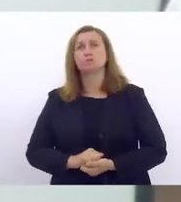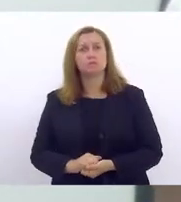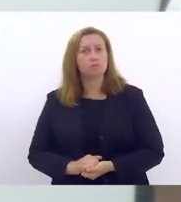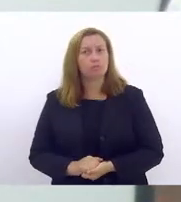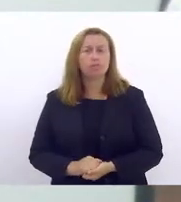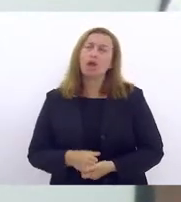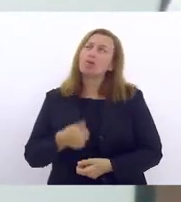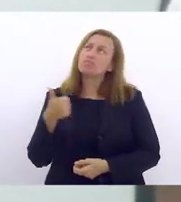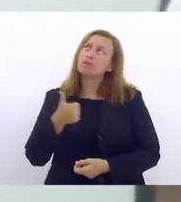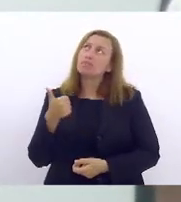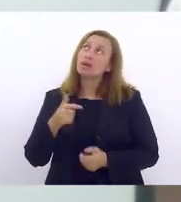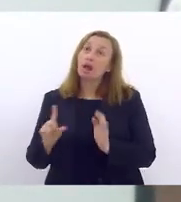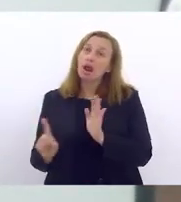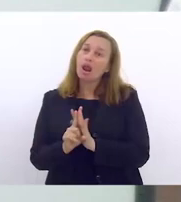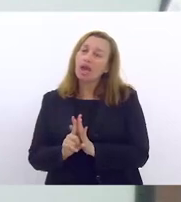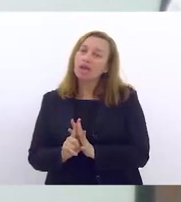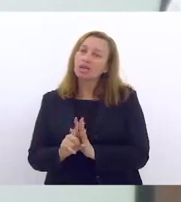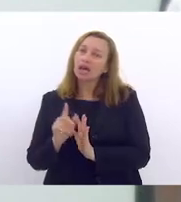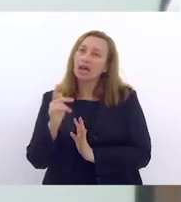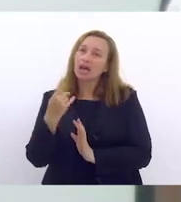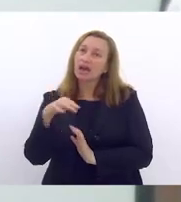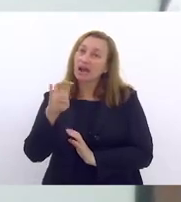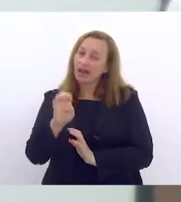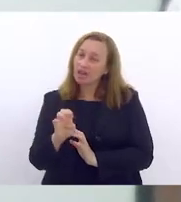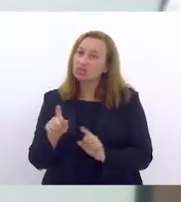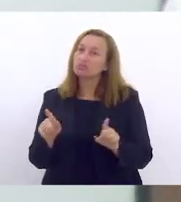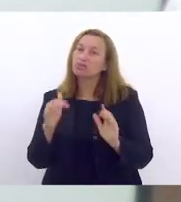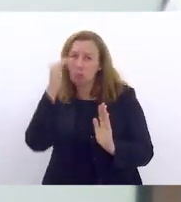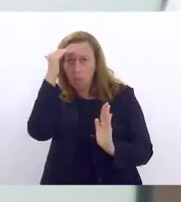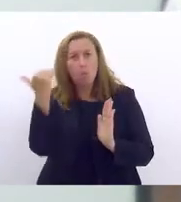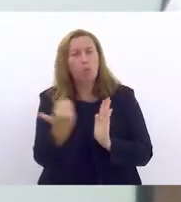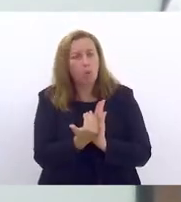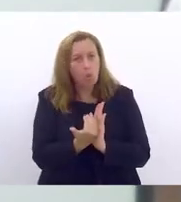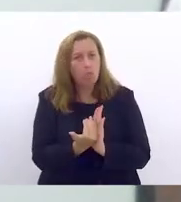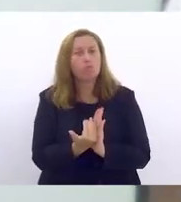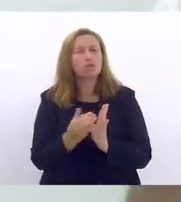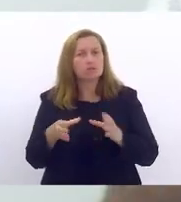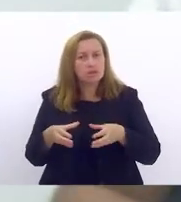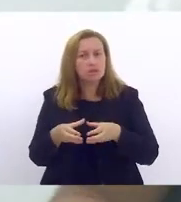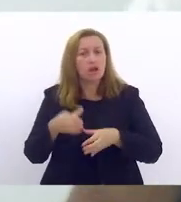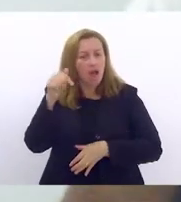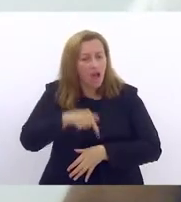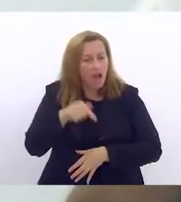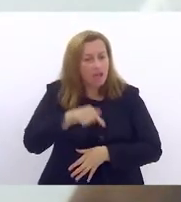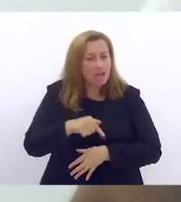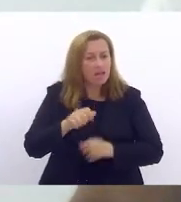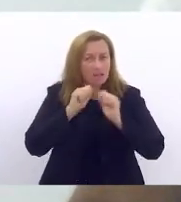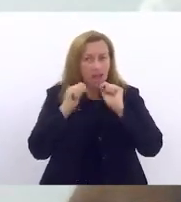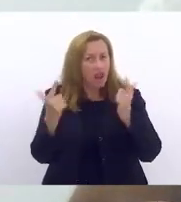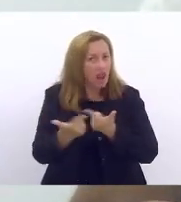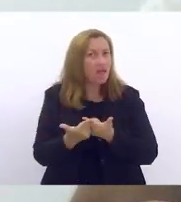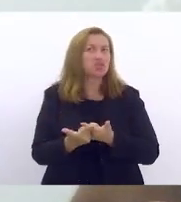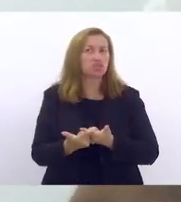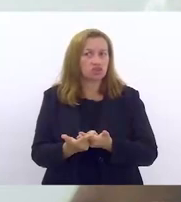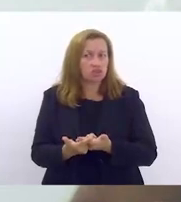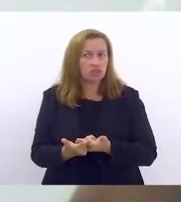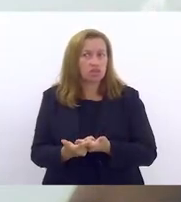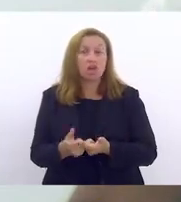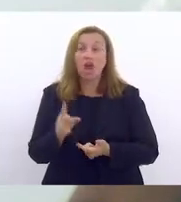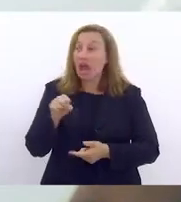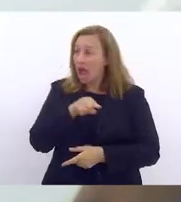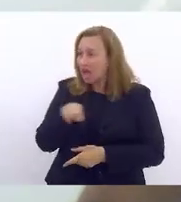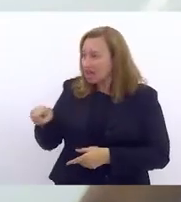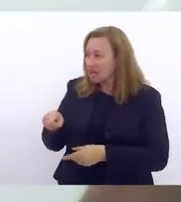fez, primeiro, a lei das creches e fizemos um cúmplice aqui na Assembleia, porque a Assembleia não cumpria a lei. Ela contratava